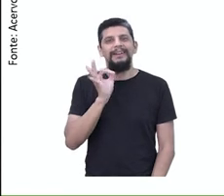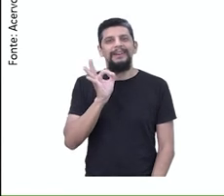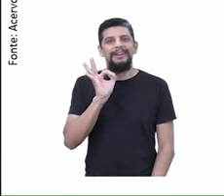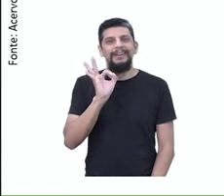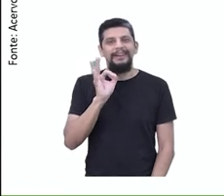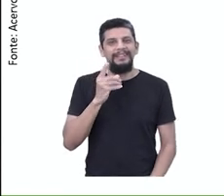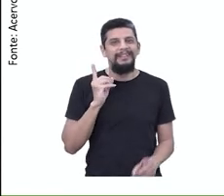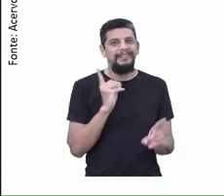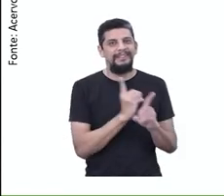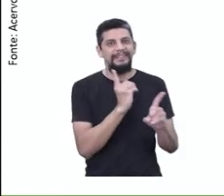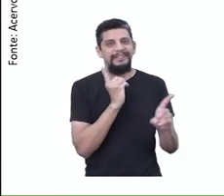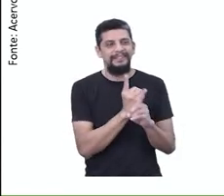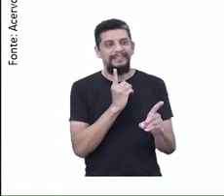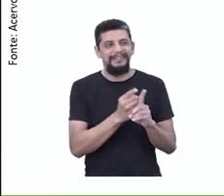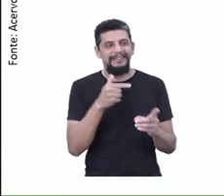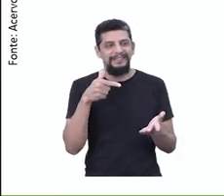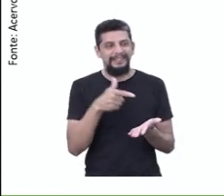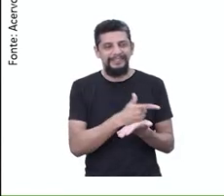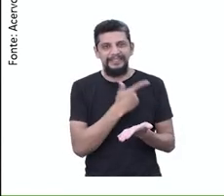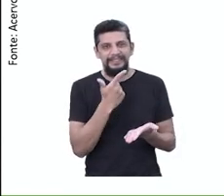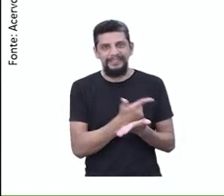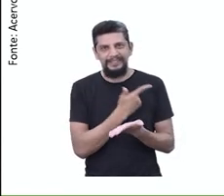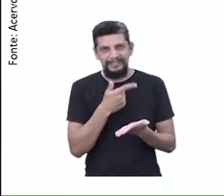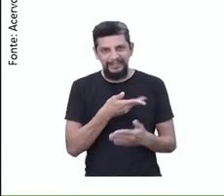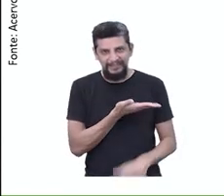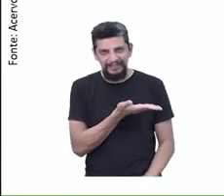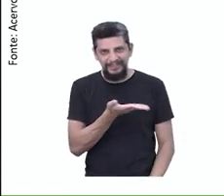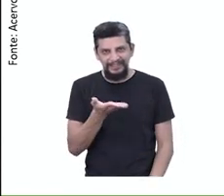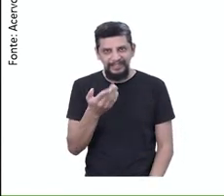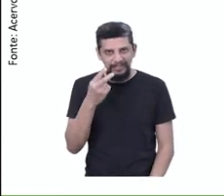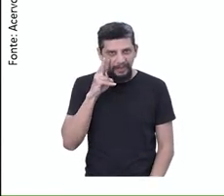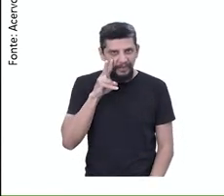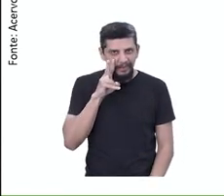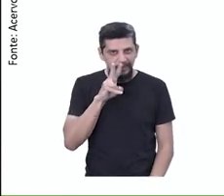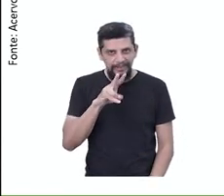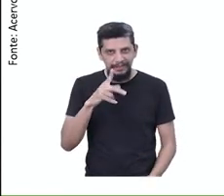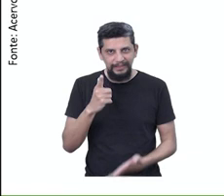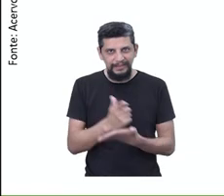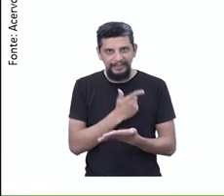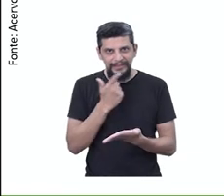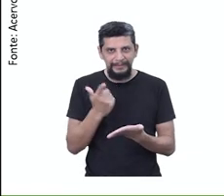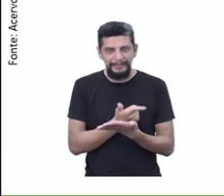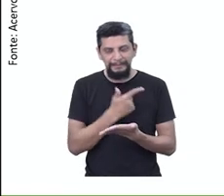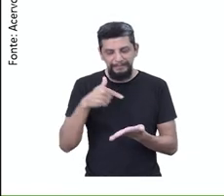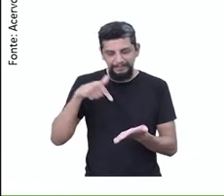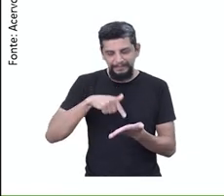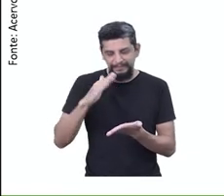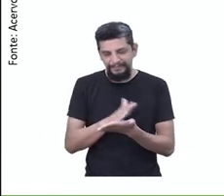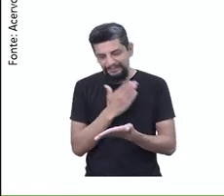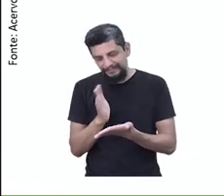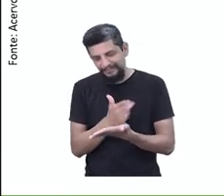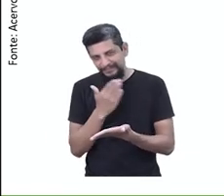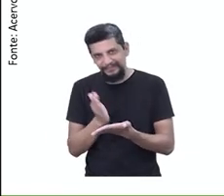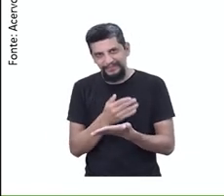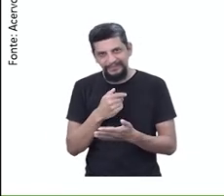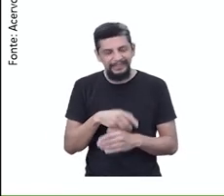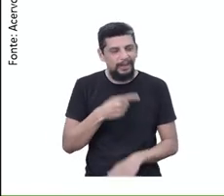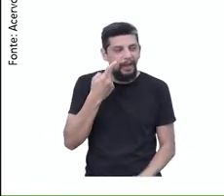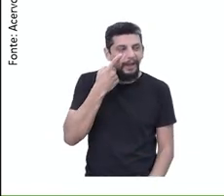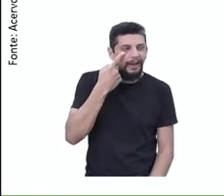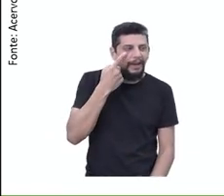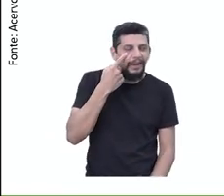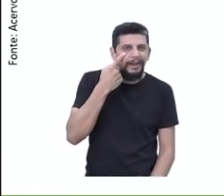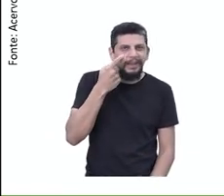Ah, encontrei aqui o meu livro. Vocês estão vendo ali uma página em que apresenta o quê? Olhem